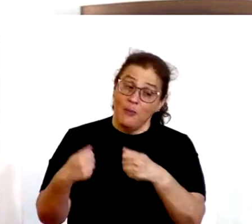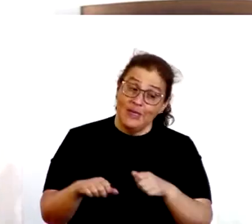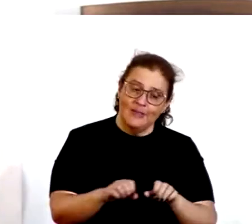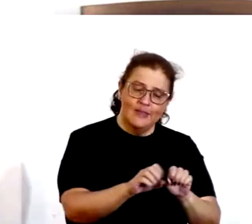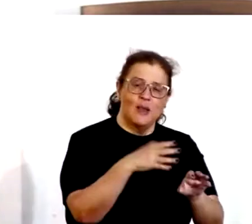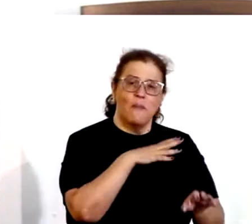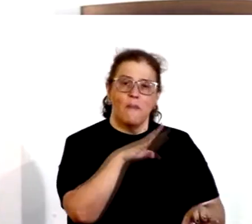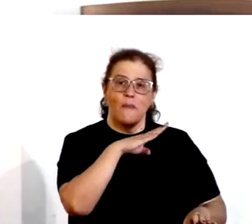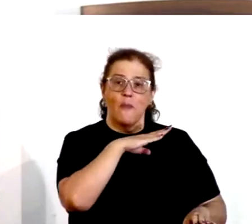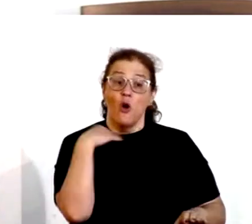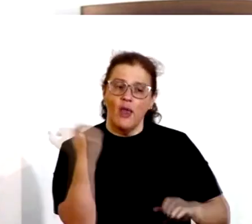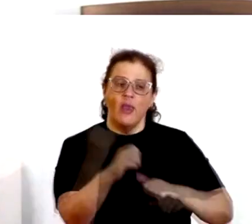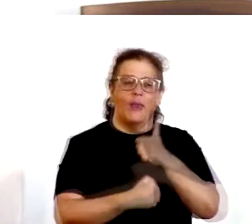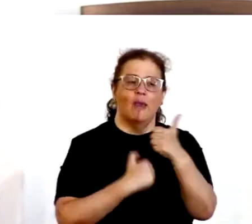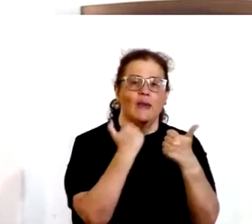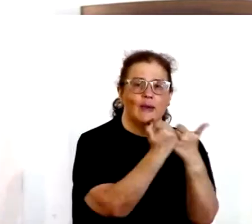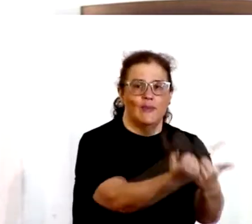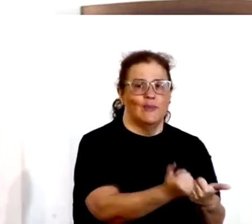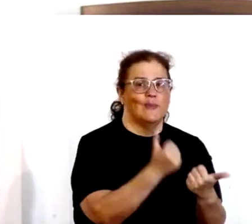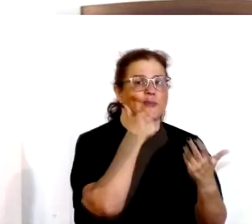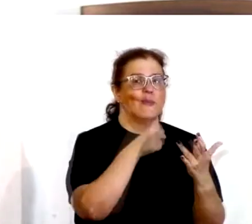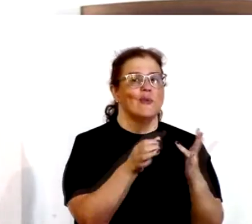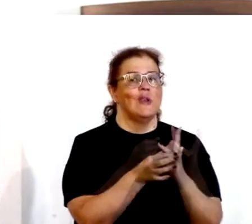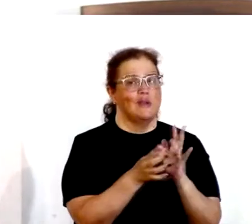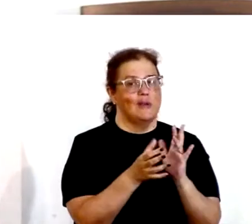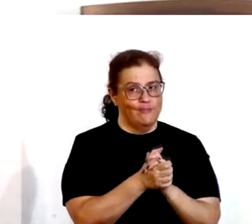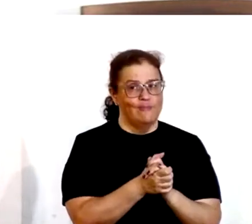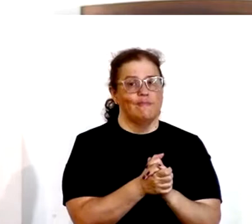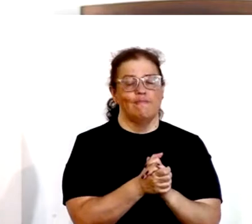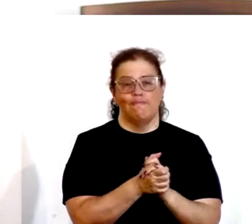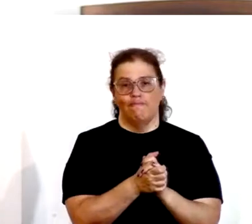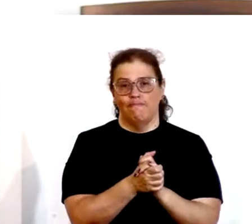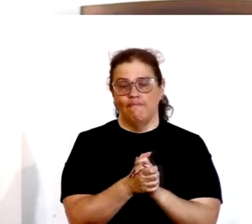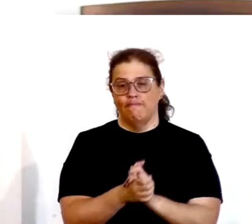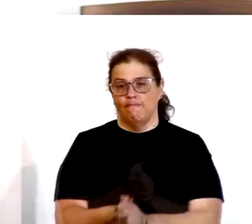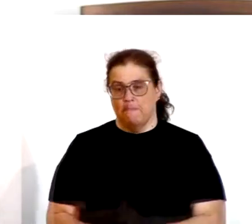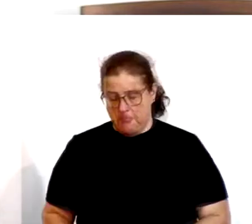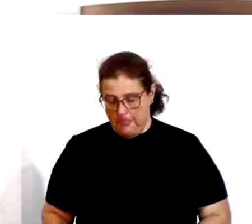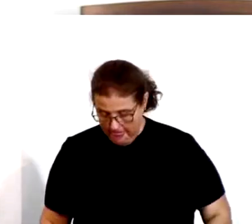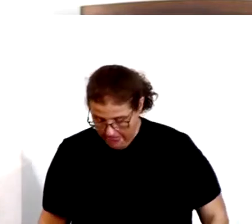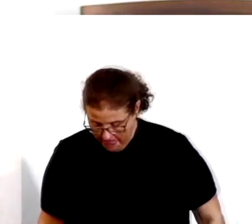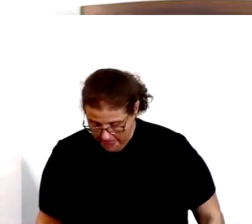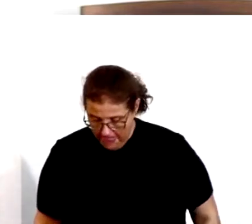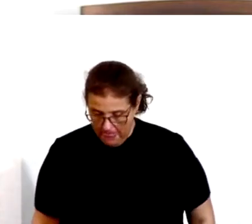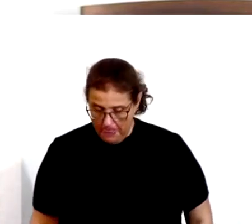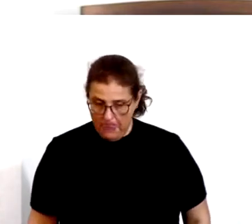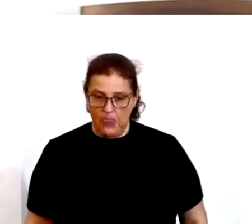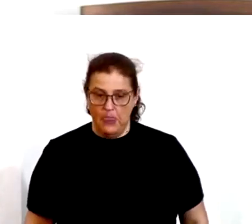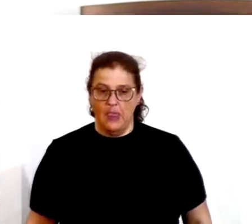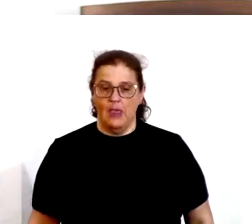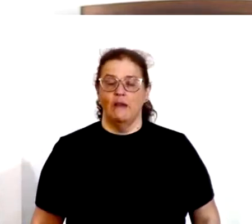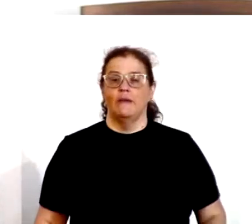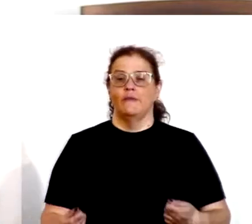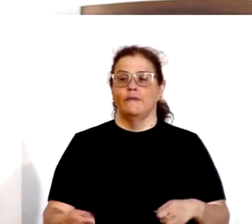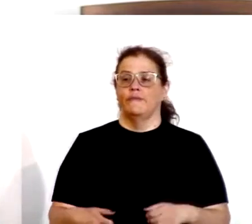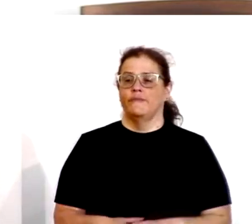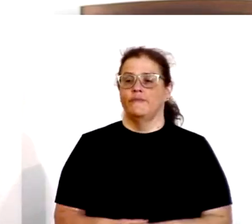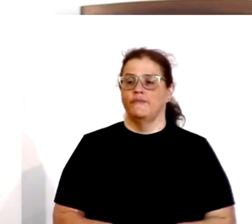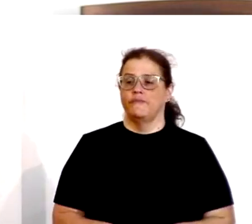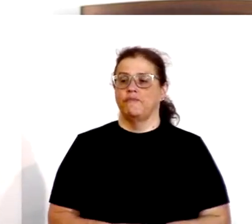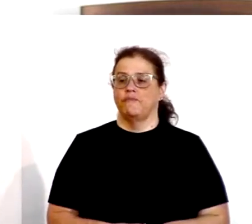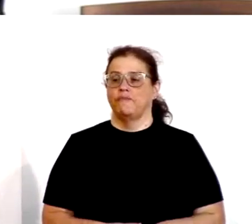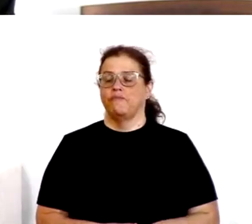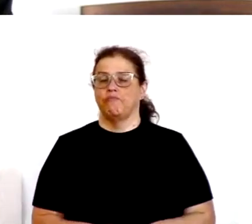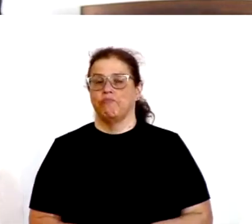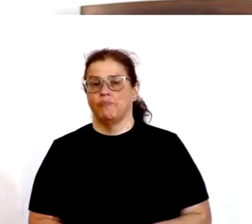1 do capítulo 6, ali é pai e mãe, e aqui no versículo 4 é pateres, que quer dizer só o homem. Ou